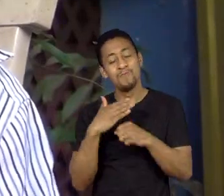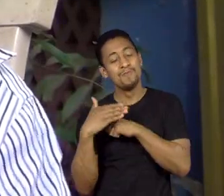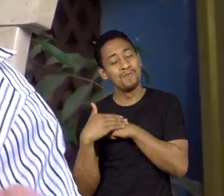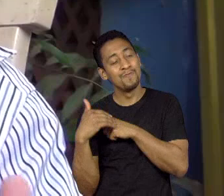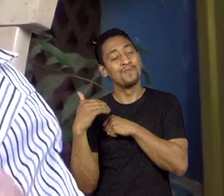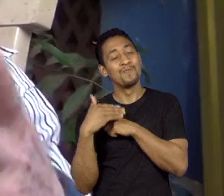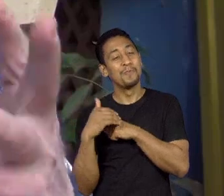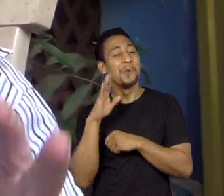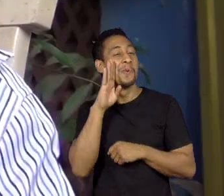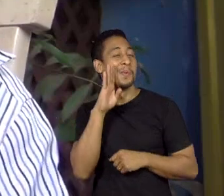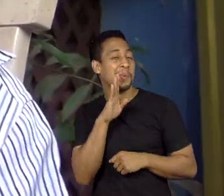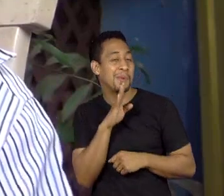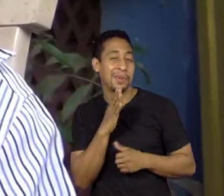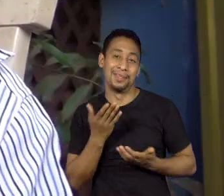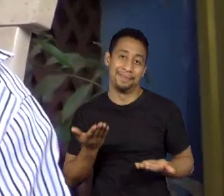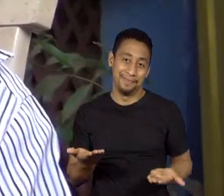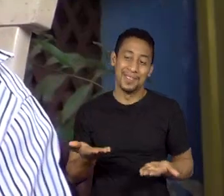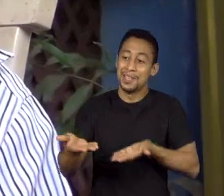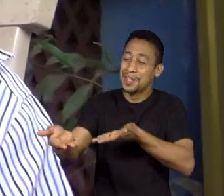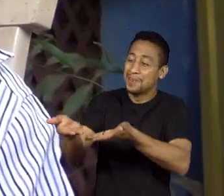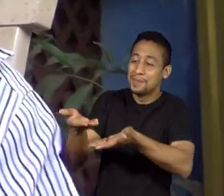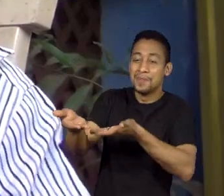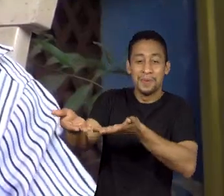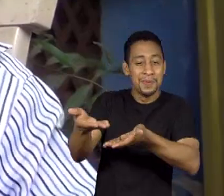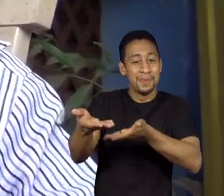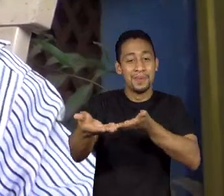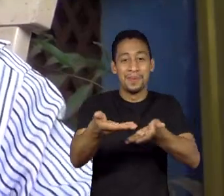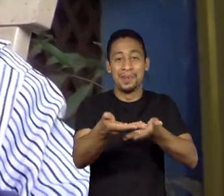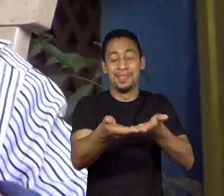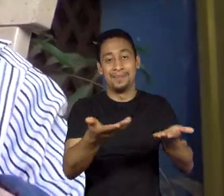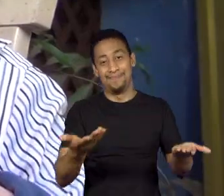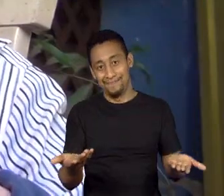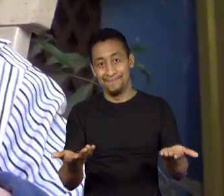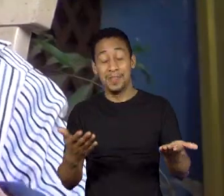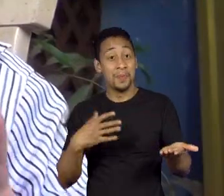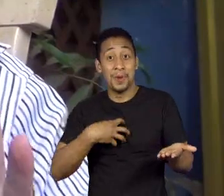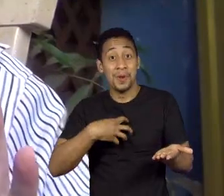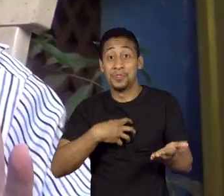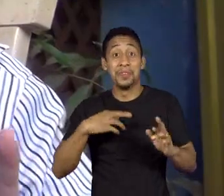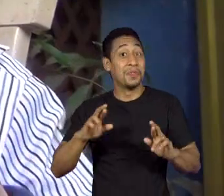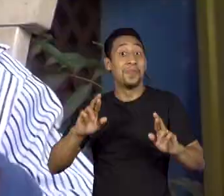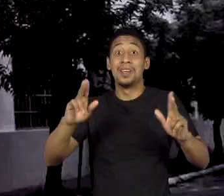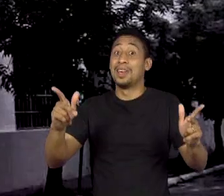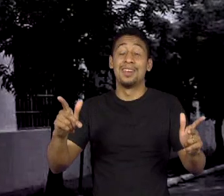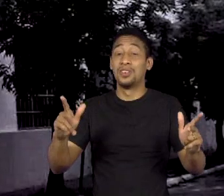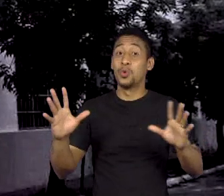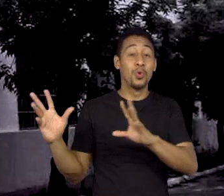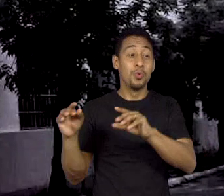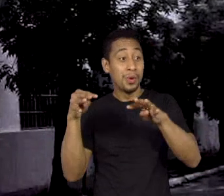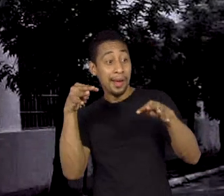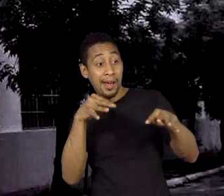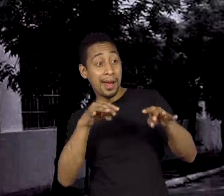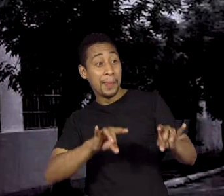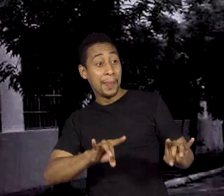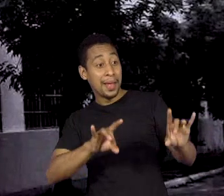e com as pessoas. Eu sei que era considerado um aluno especial.